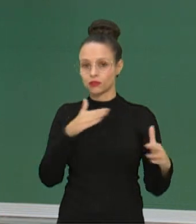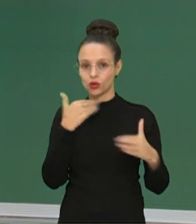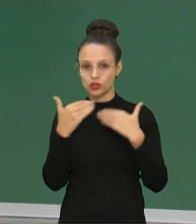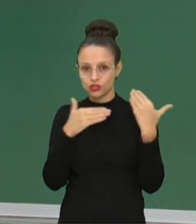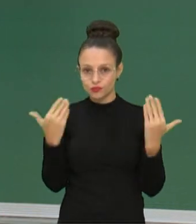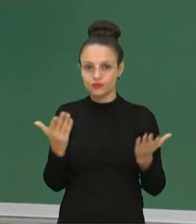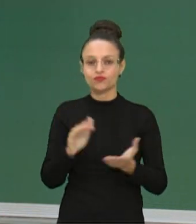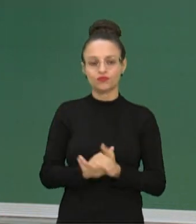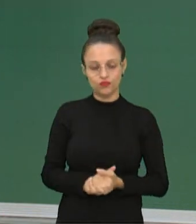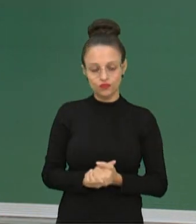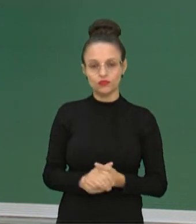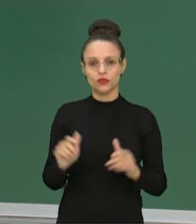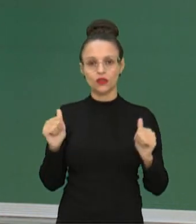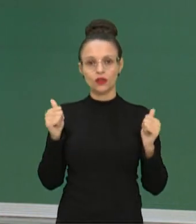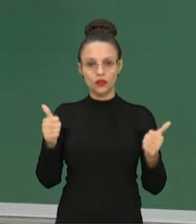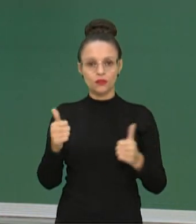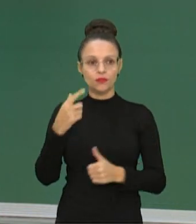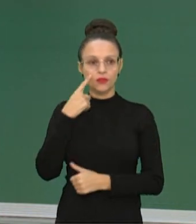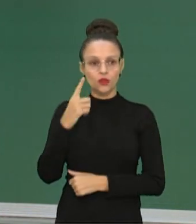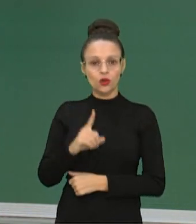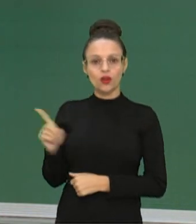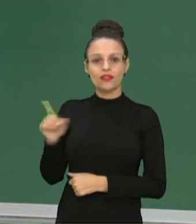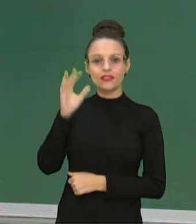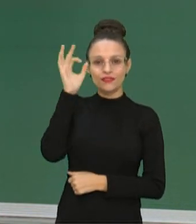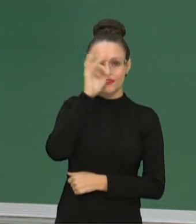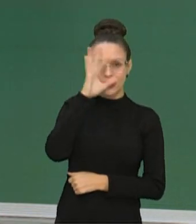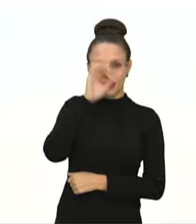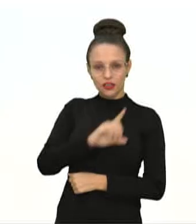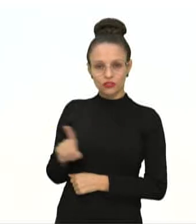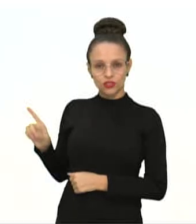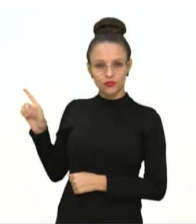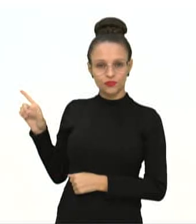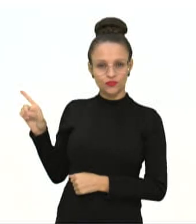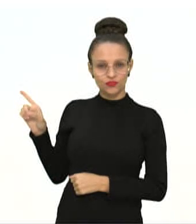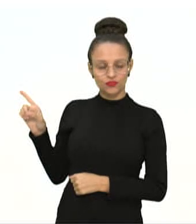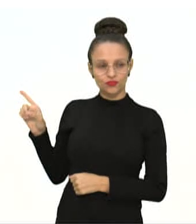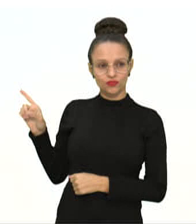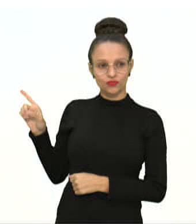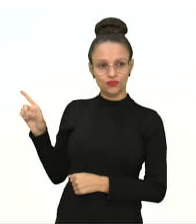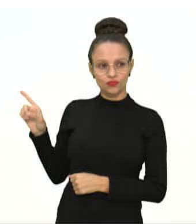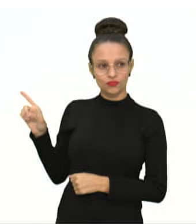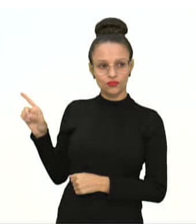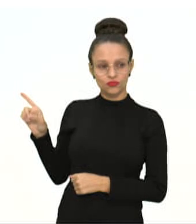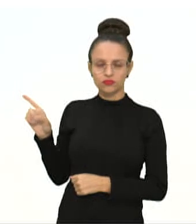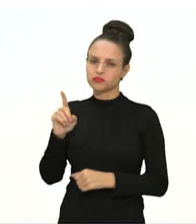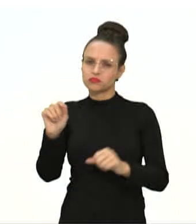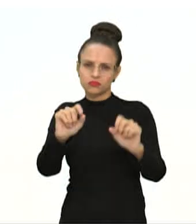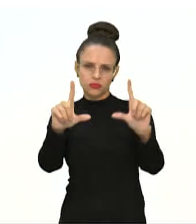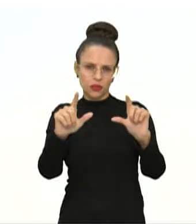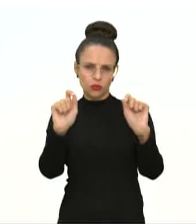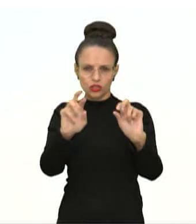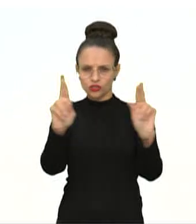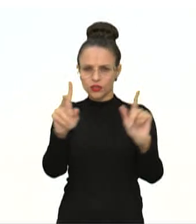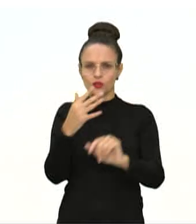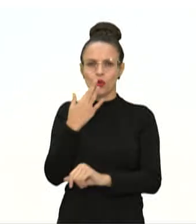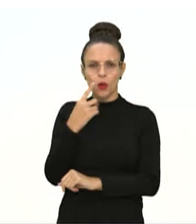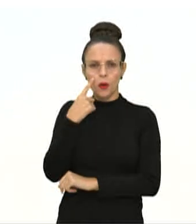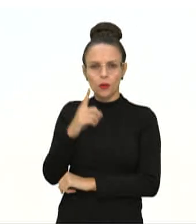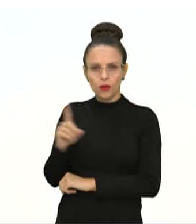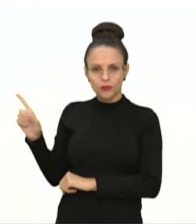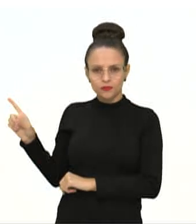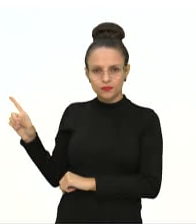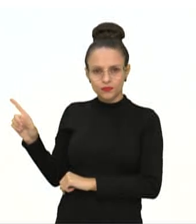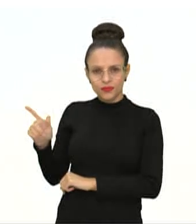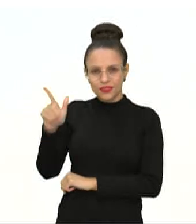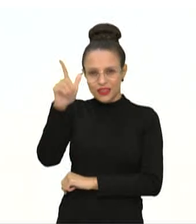esta leitura aí, você veja no lado verde, né? Na tela pode até parecer um pouquinho diferente, mas veja, lá tem Alemanha